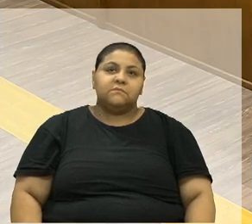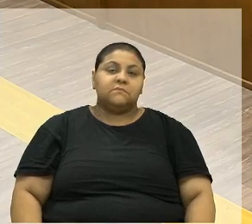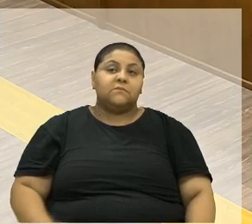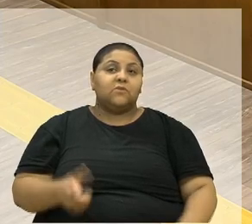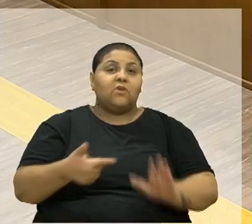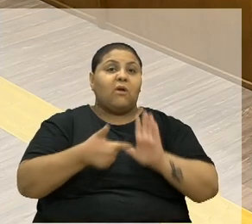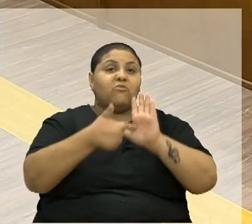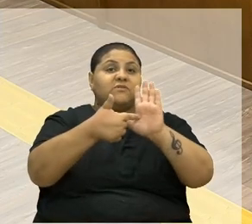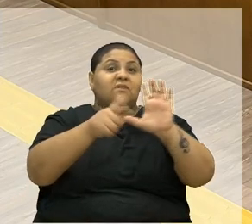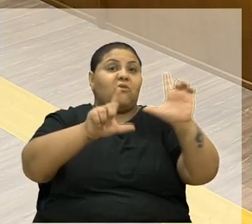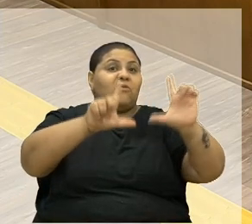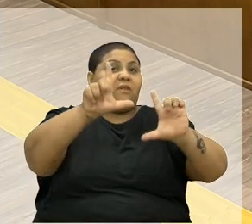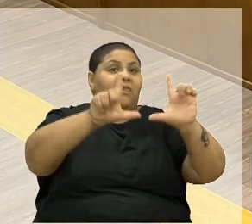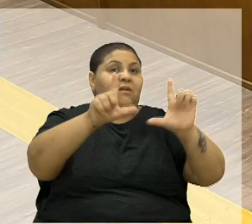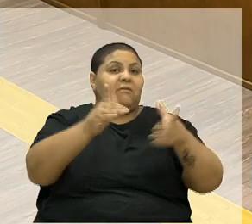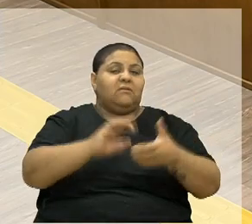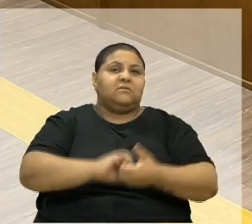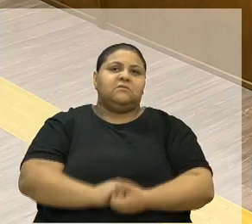pessoas que